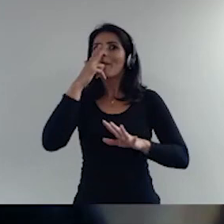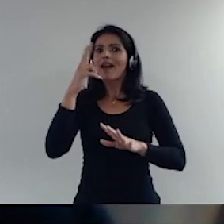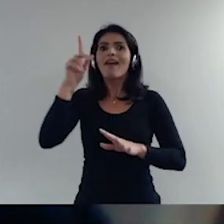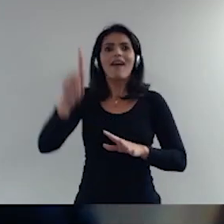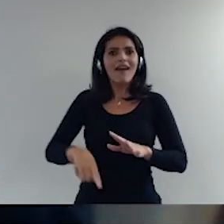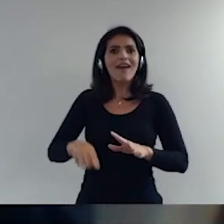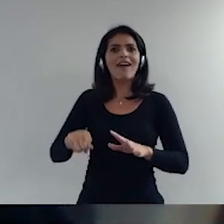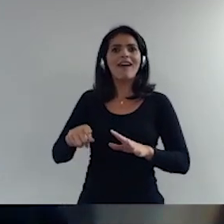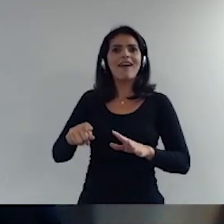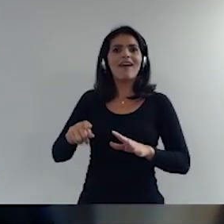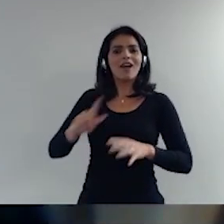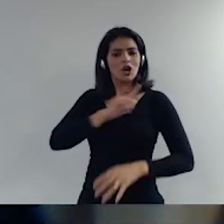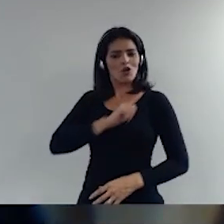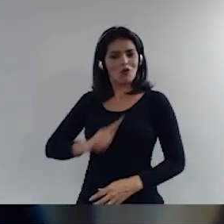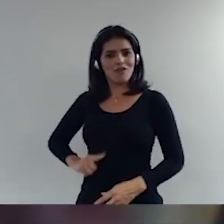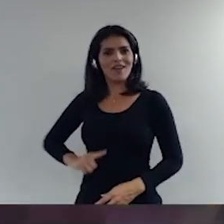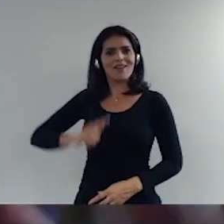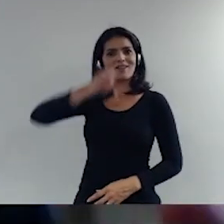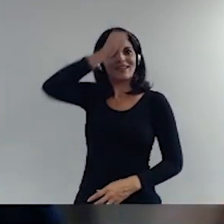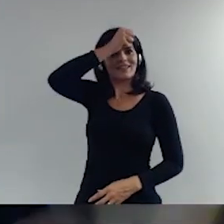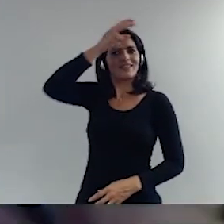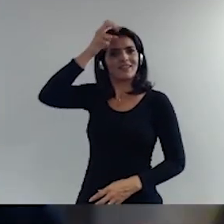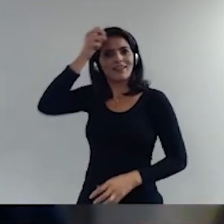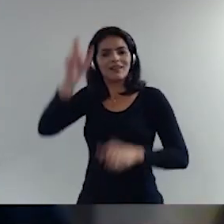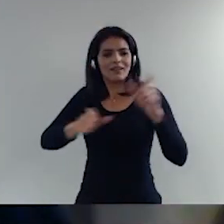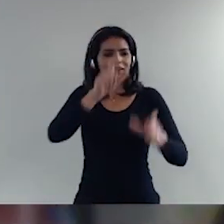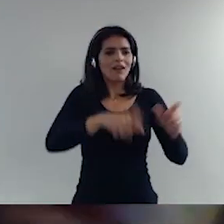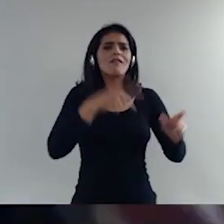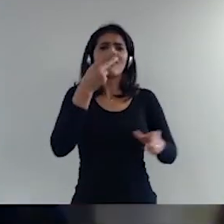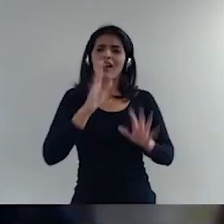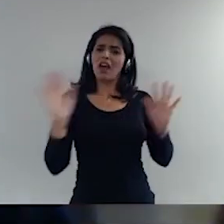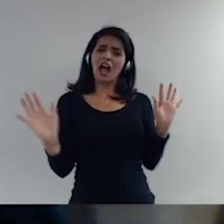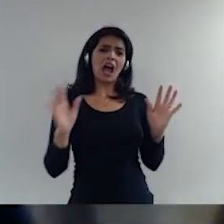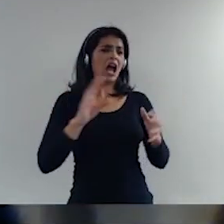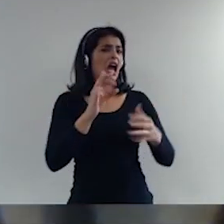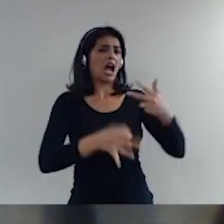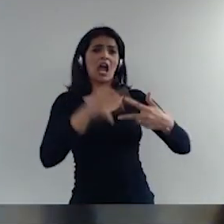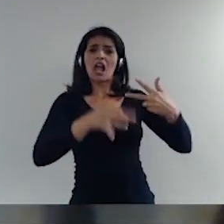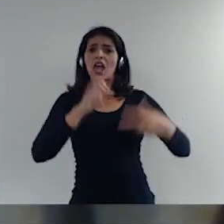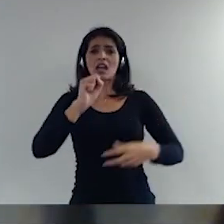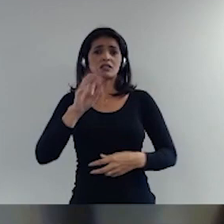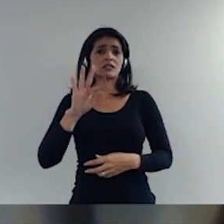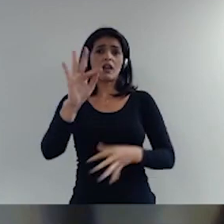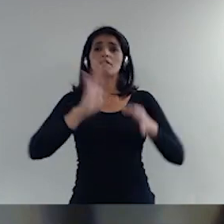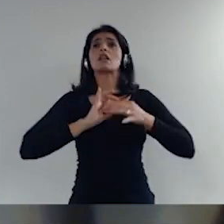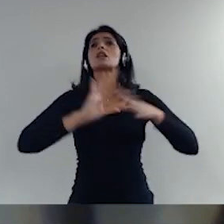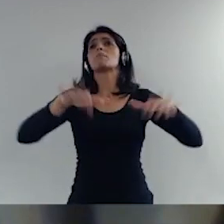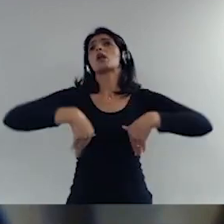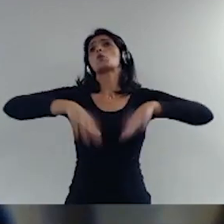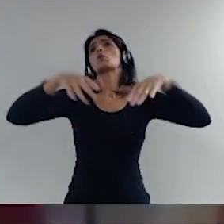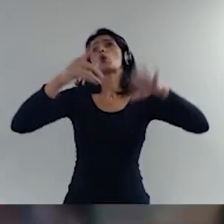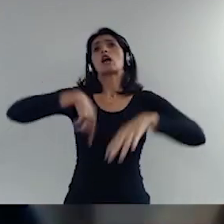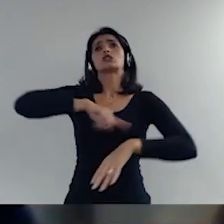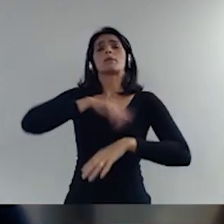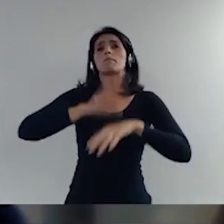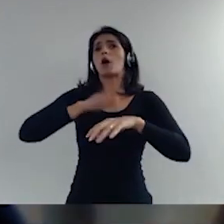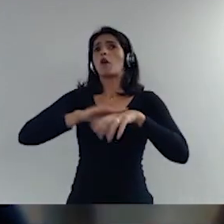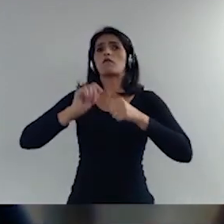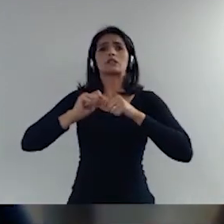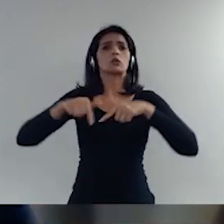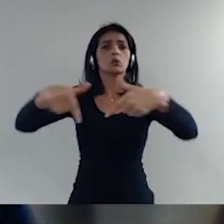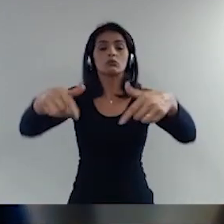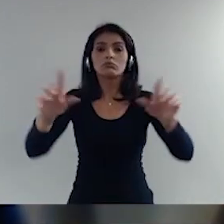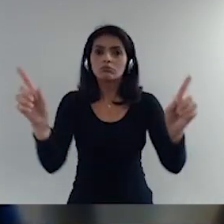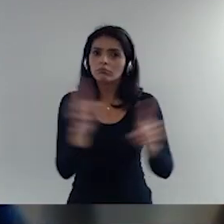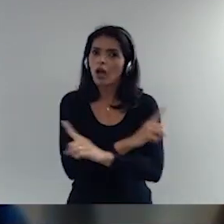mantra por parte de governantes para fazer algumas arbitrariedades e atrocidades do ponto de vista da saúde pública. Fica aí também mais